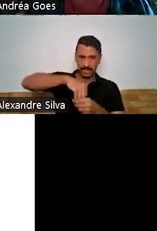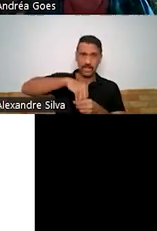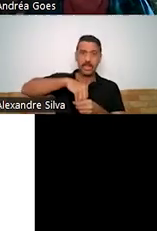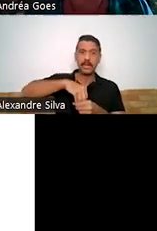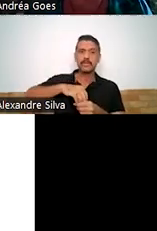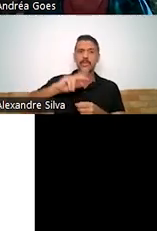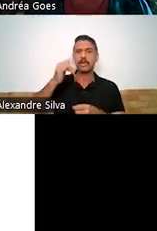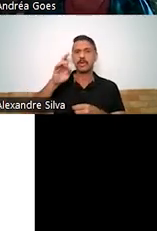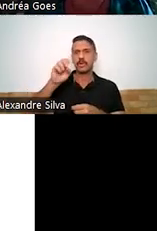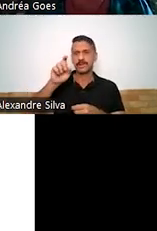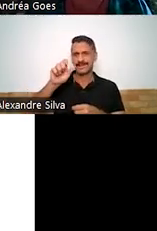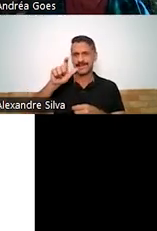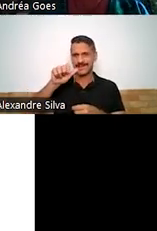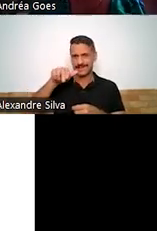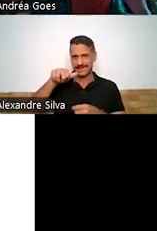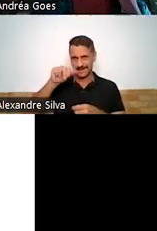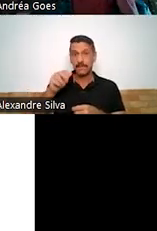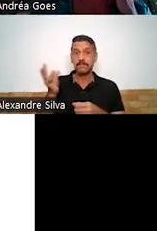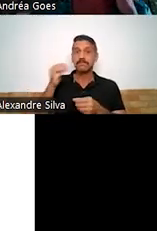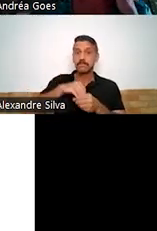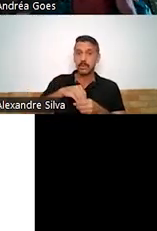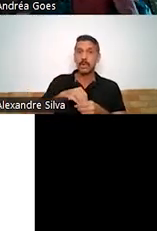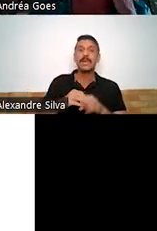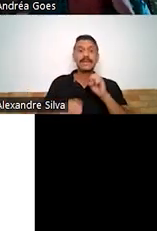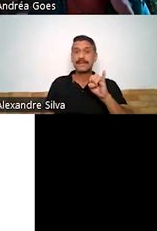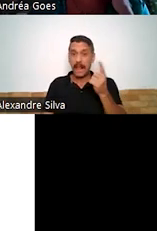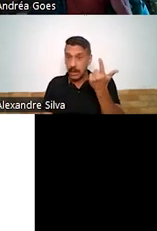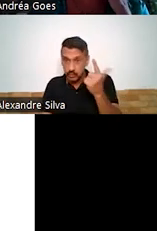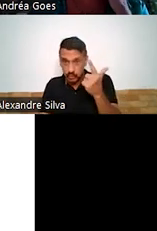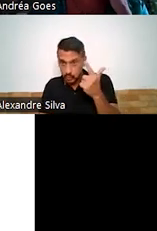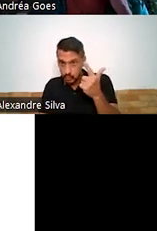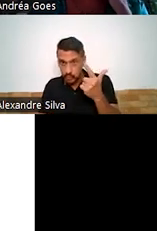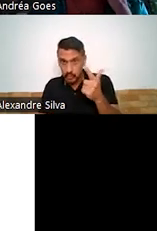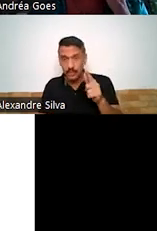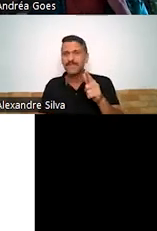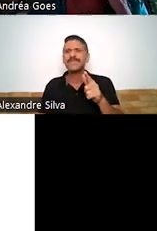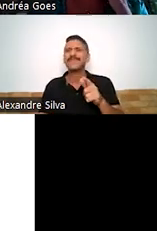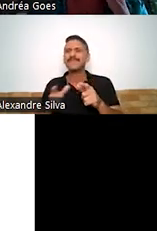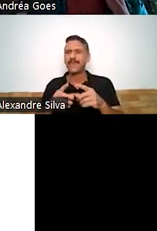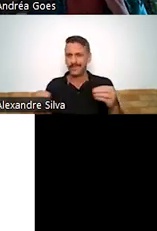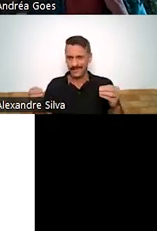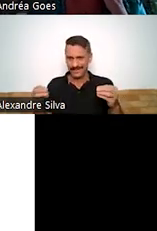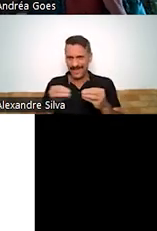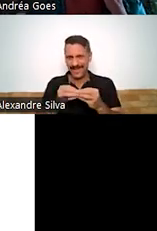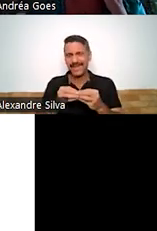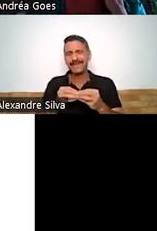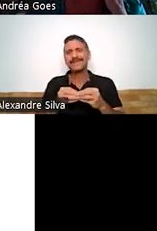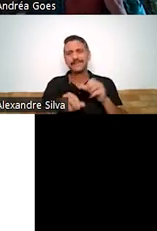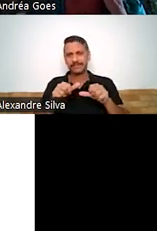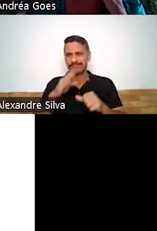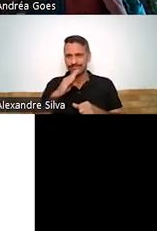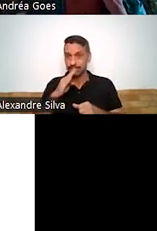da enzima fenilalanina hidroxilase. Se ela não está aqui, se a enzima não existe, esse aminoácido não é